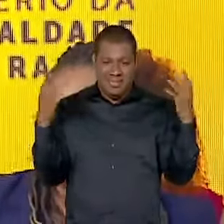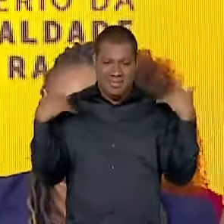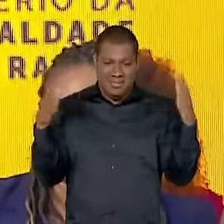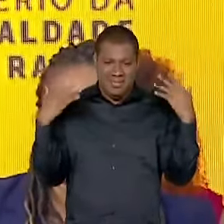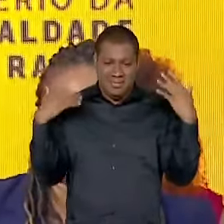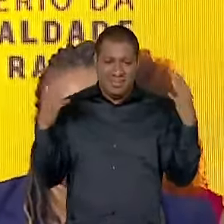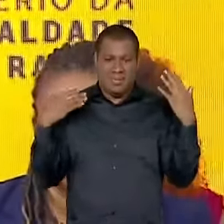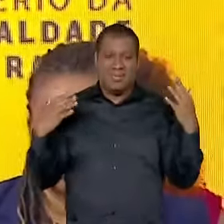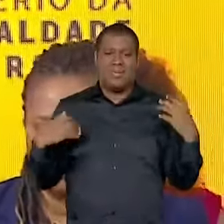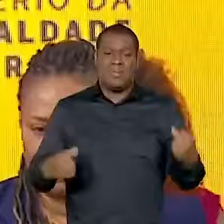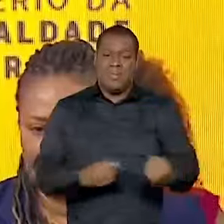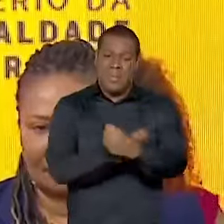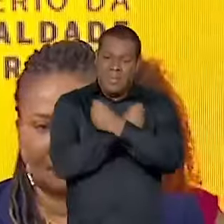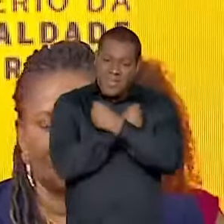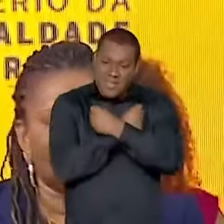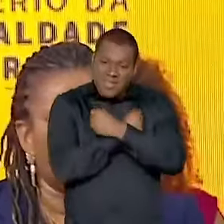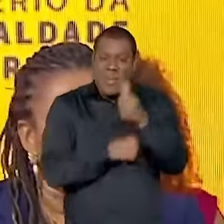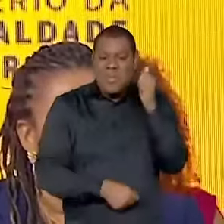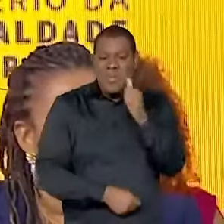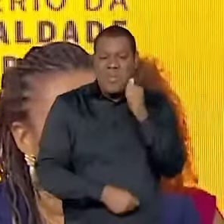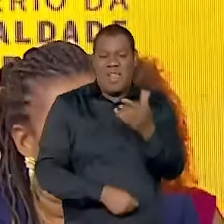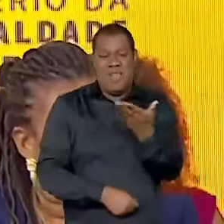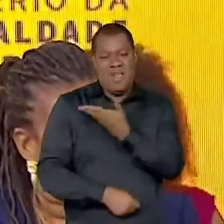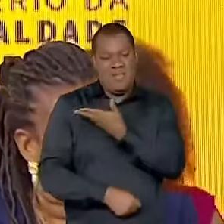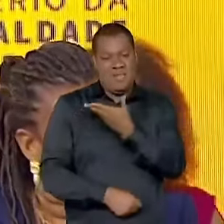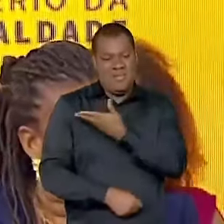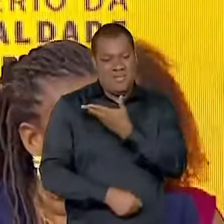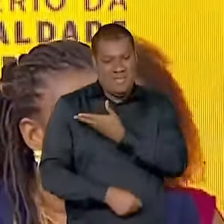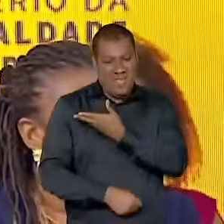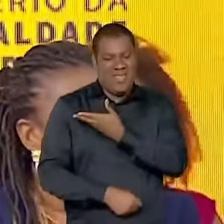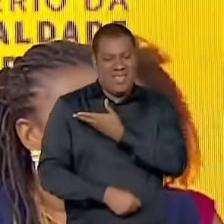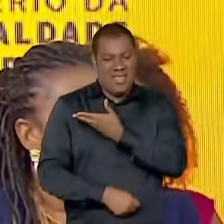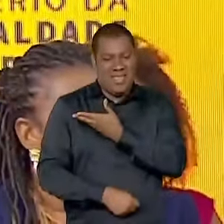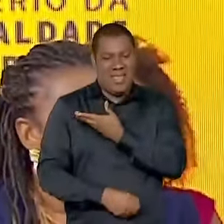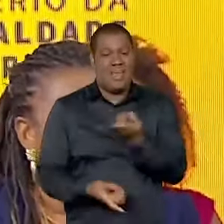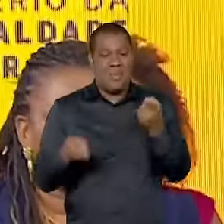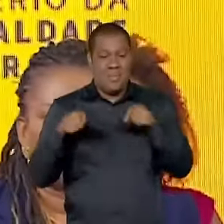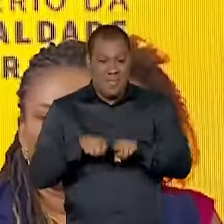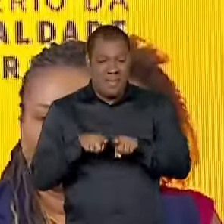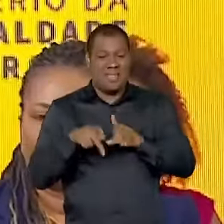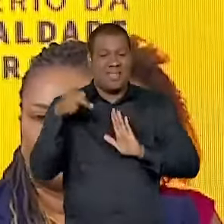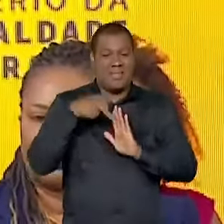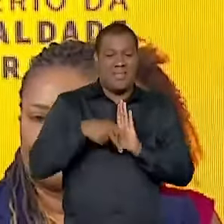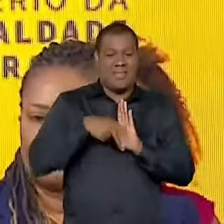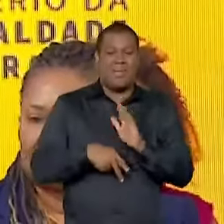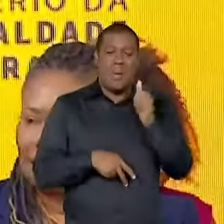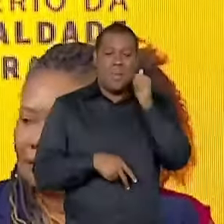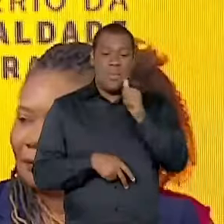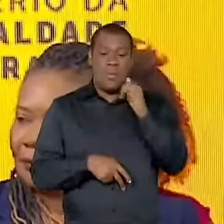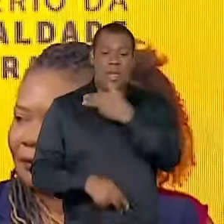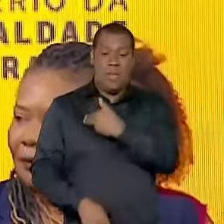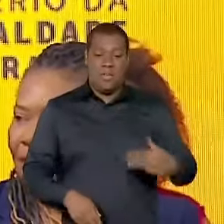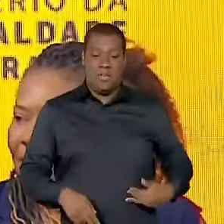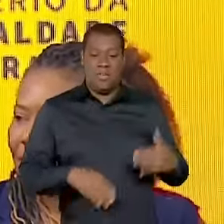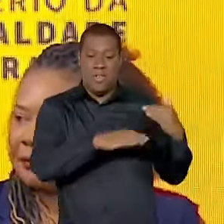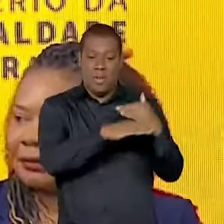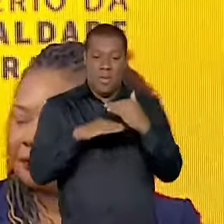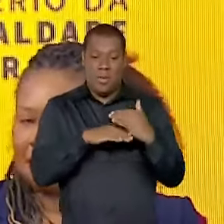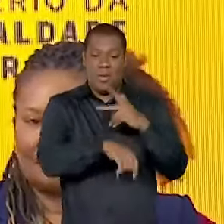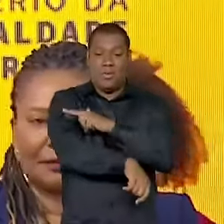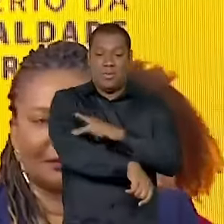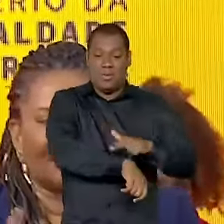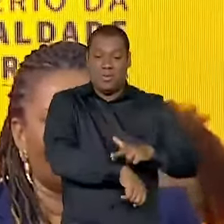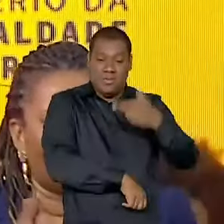Queria abraçar a minha querida colega e parceira nesse projeto, a ministra da Igualdade Racial,